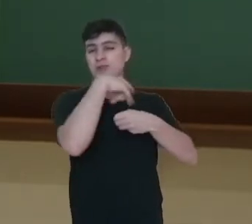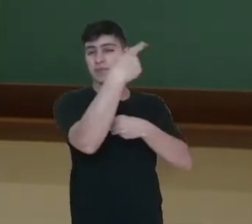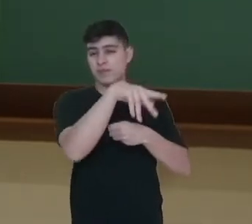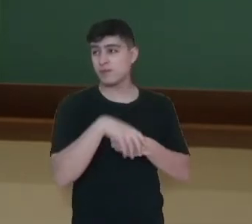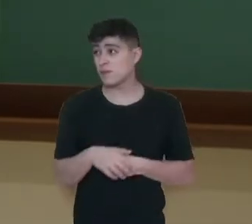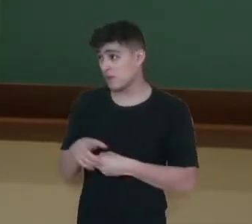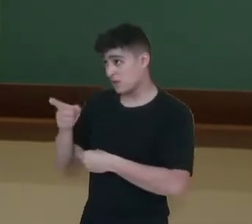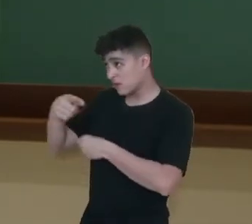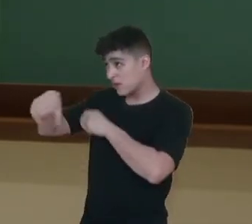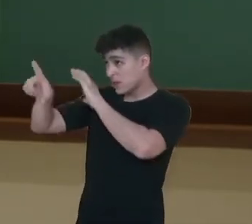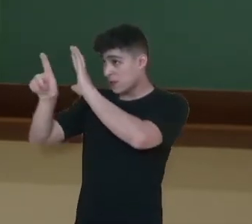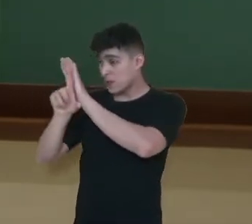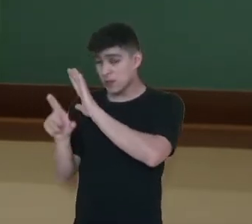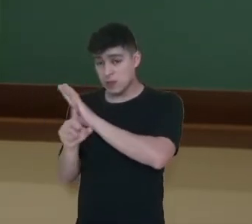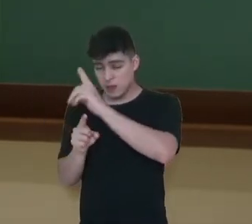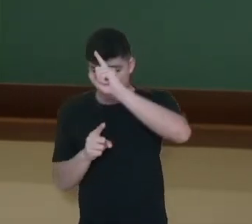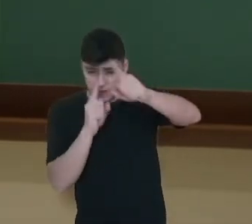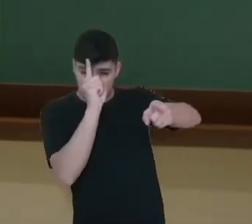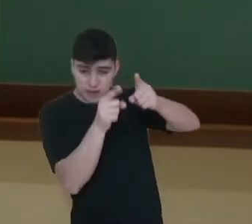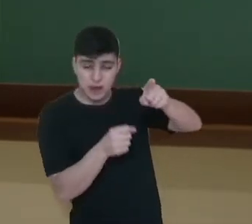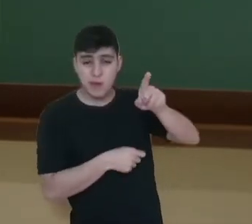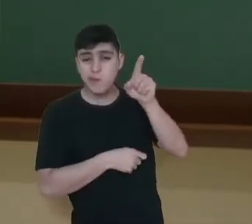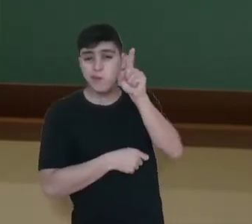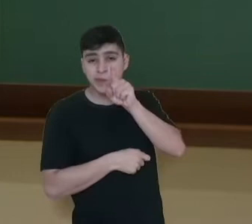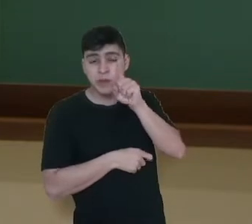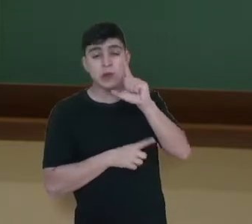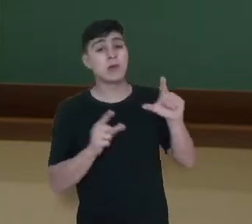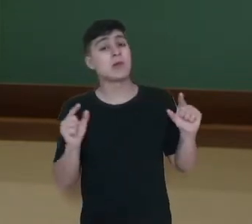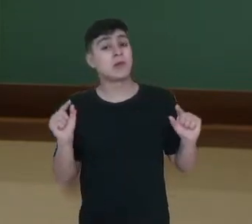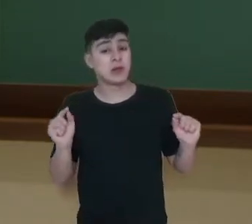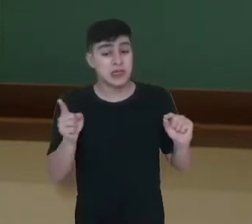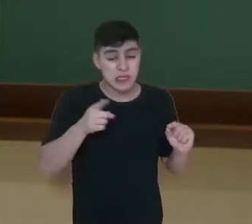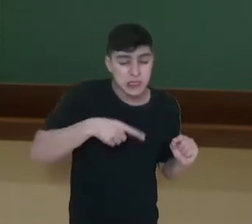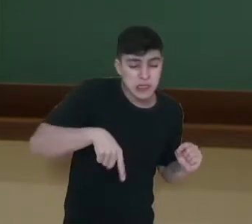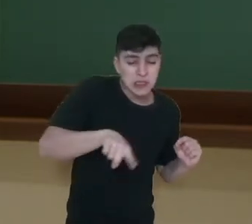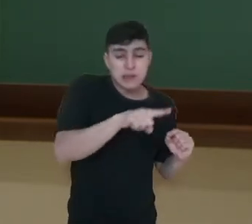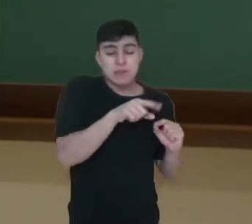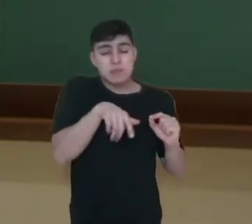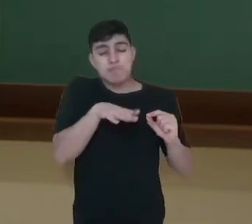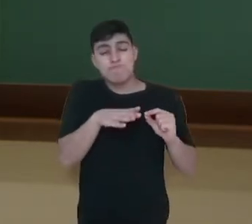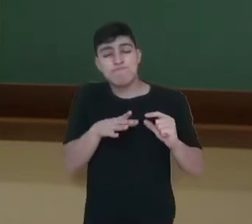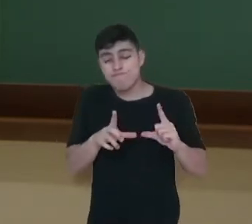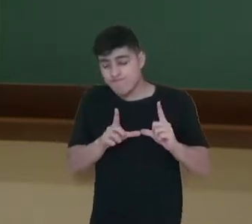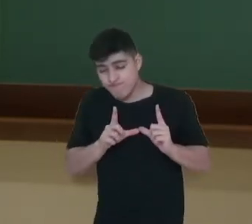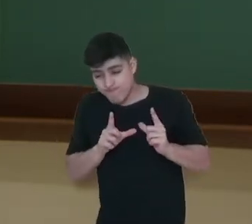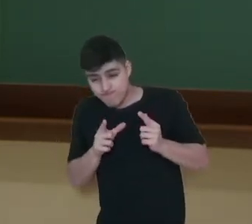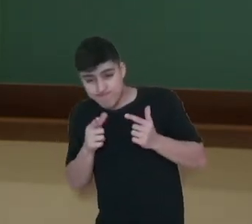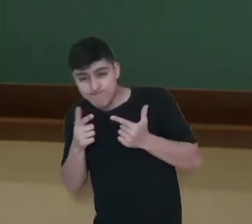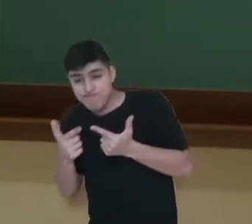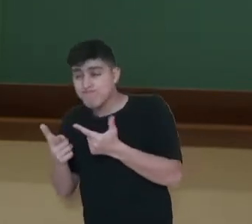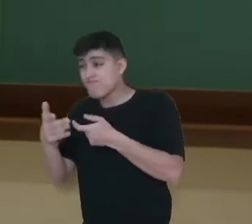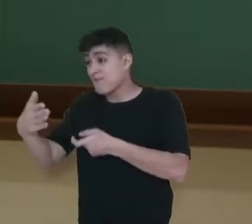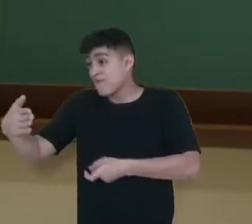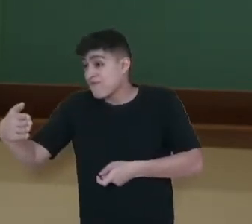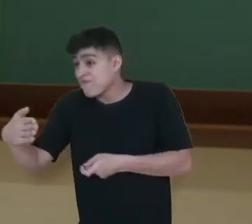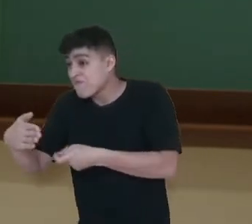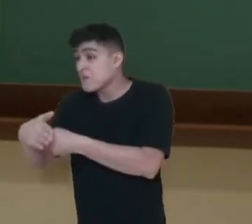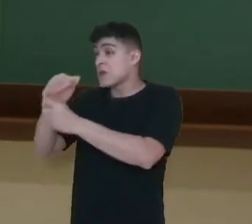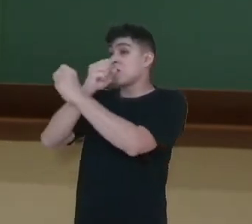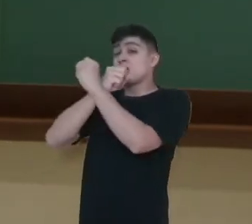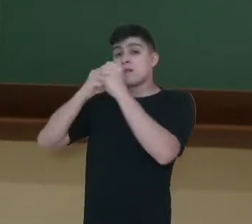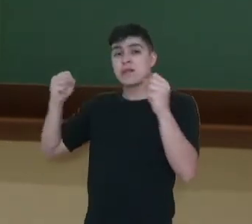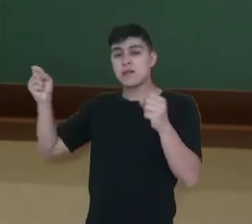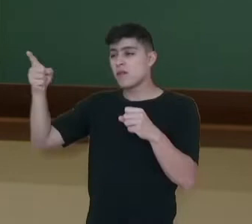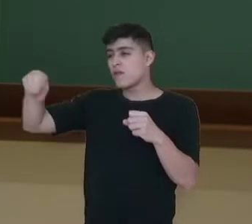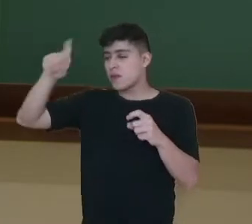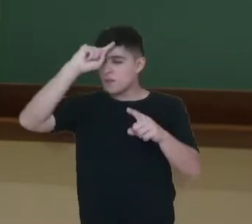para com os norte-americanos vai fazer com que eles cada vez mais lutem pela liberdade contra essa